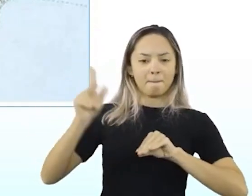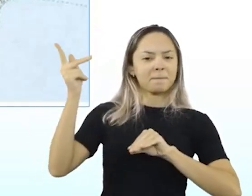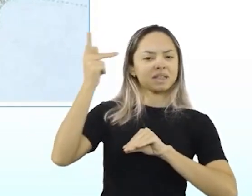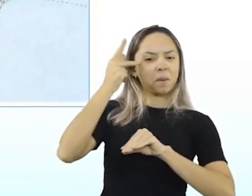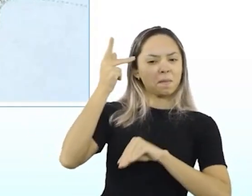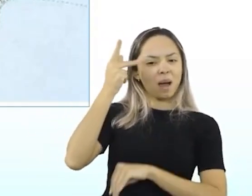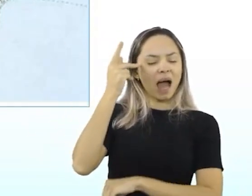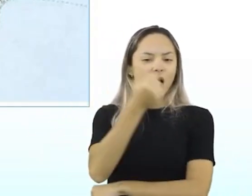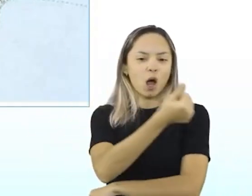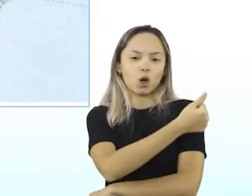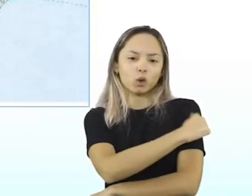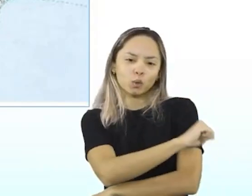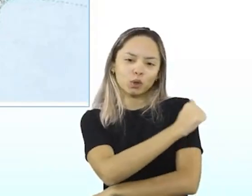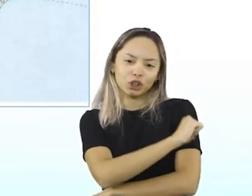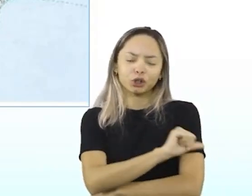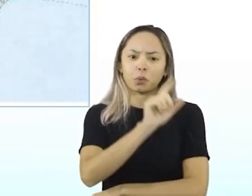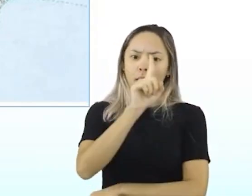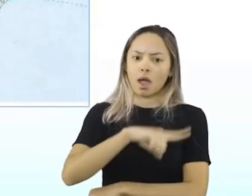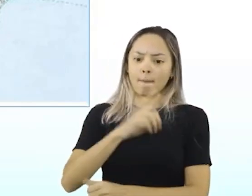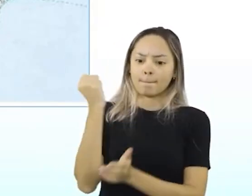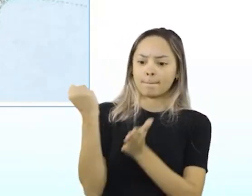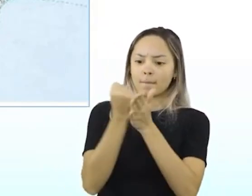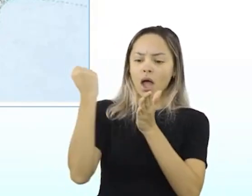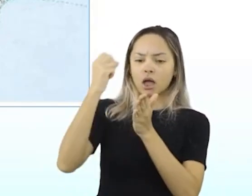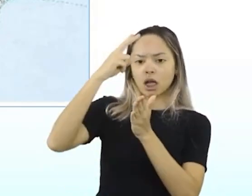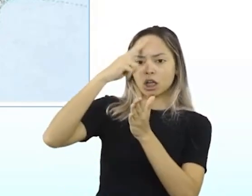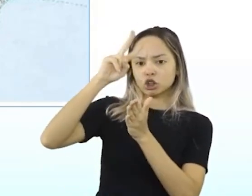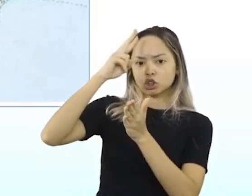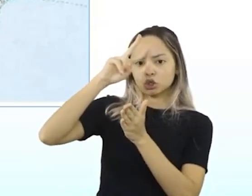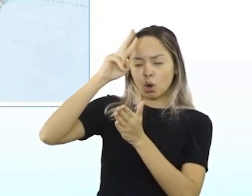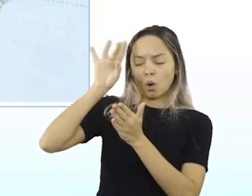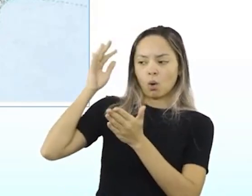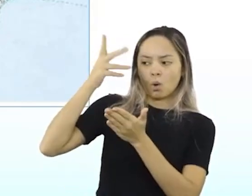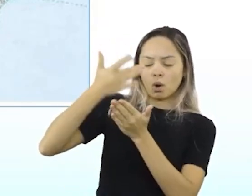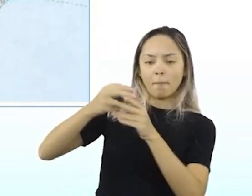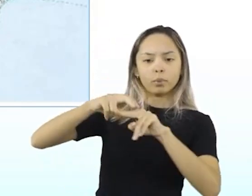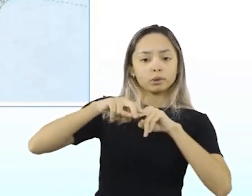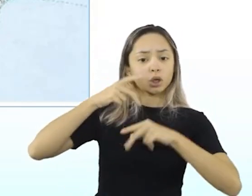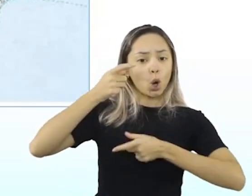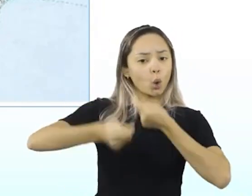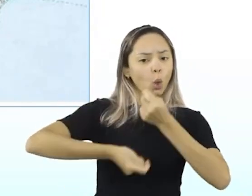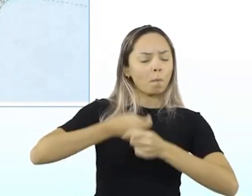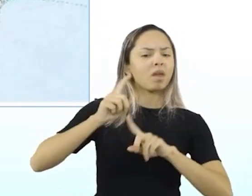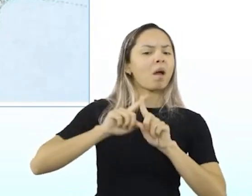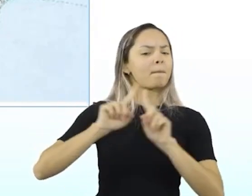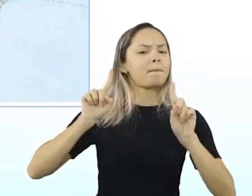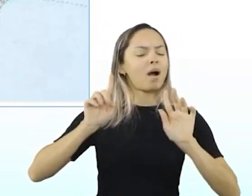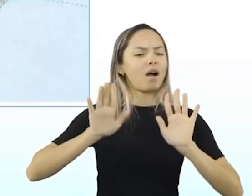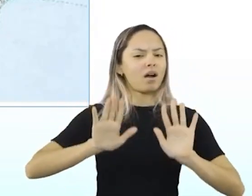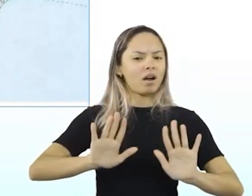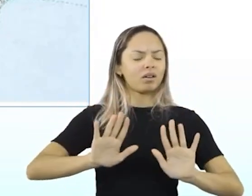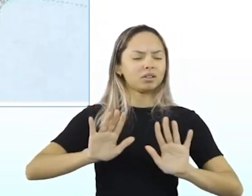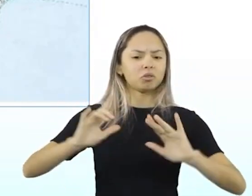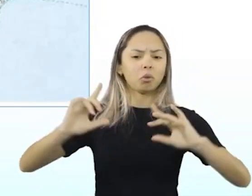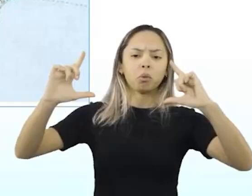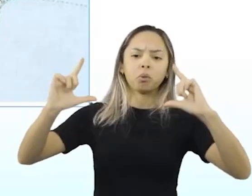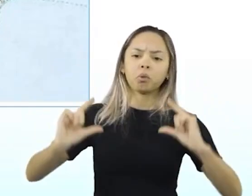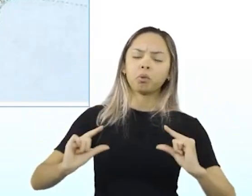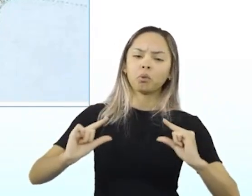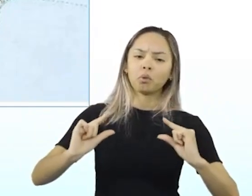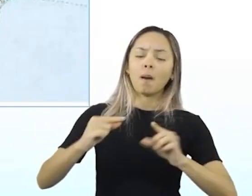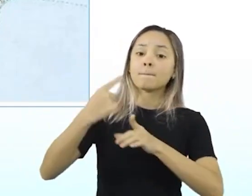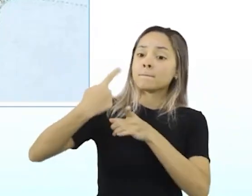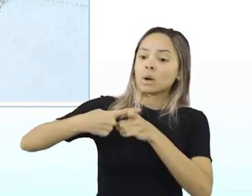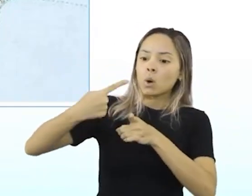aí históricas do Brasil, históricas do sentido econômico, vejam que elas reduziram. Por quê? Porque muitas dessas capitais já